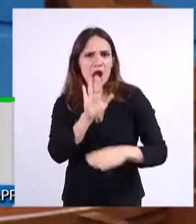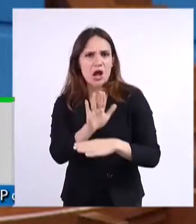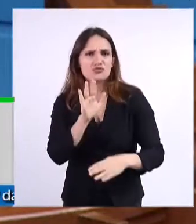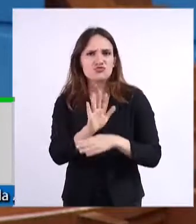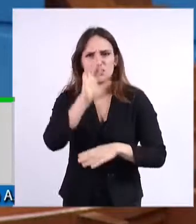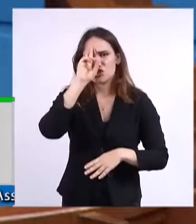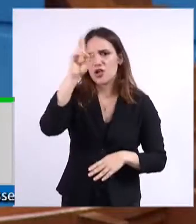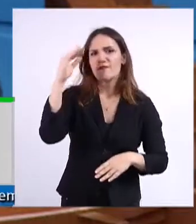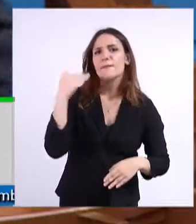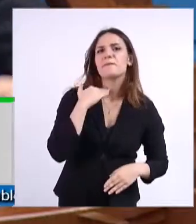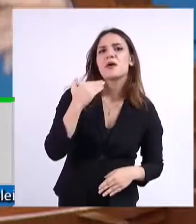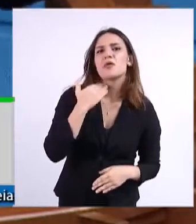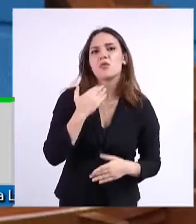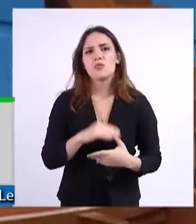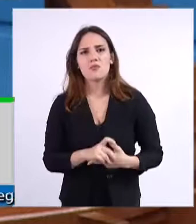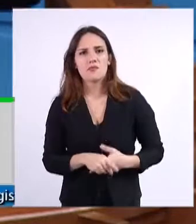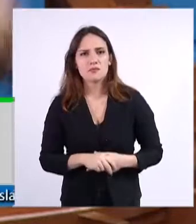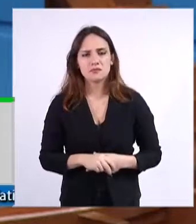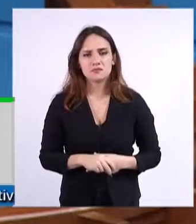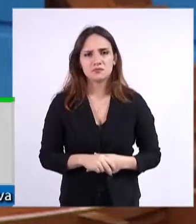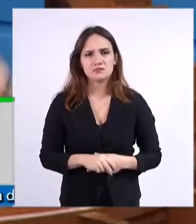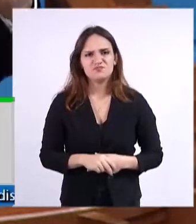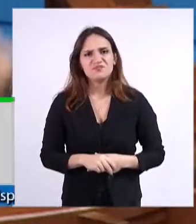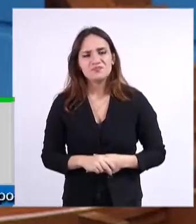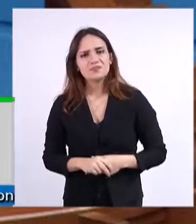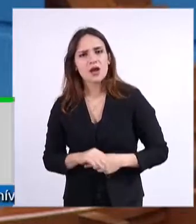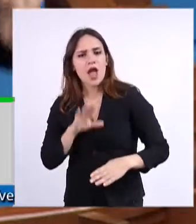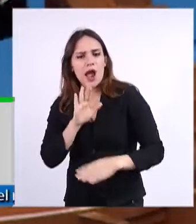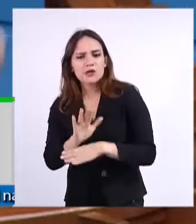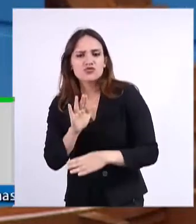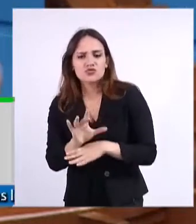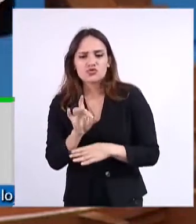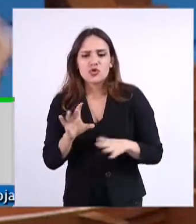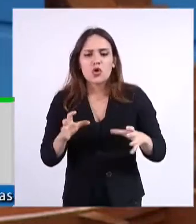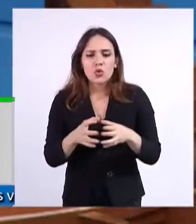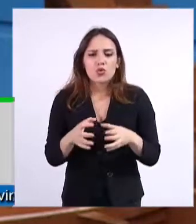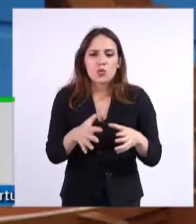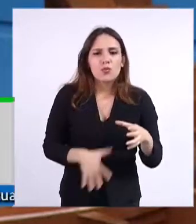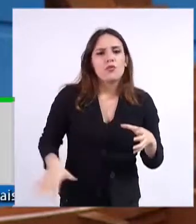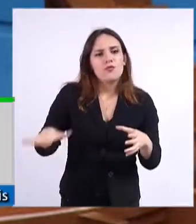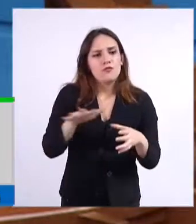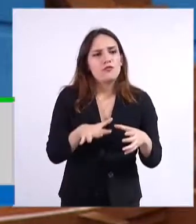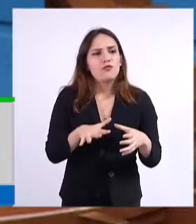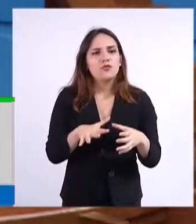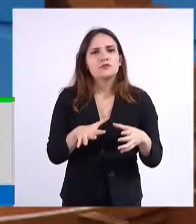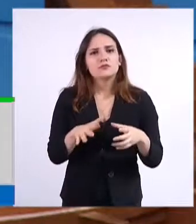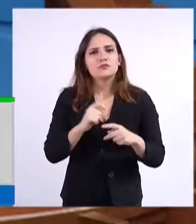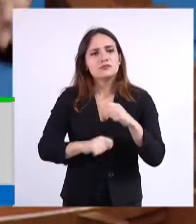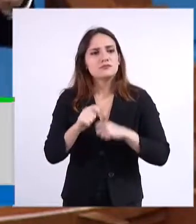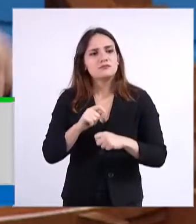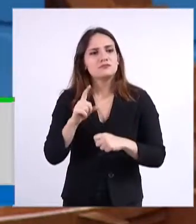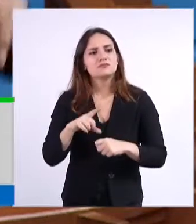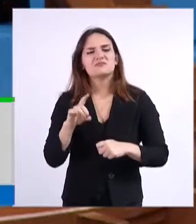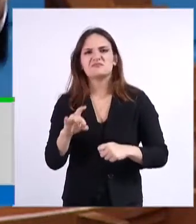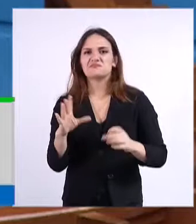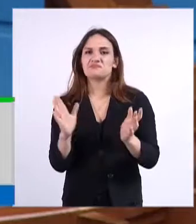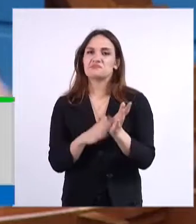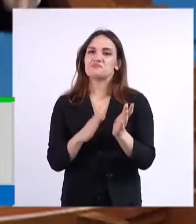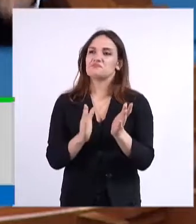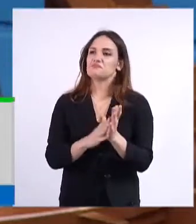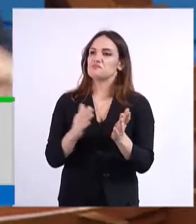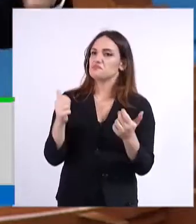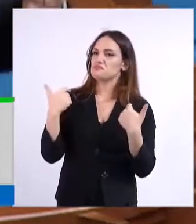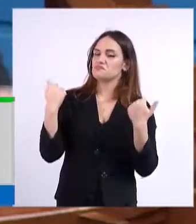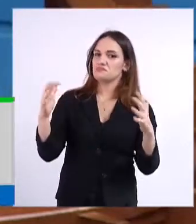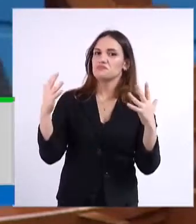a favor de um setor da sociedade que está batendo palma, que essa reforma da